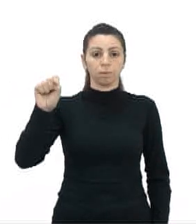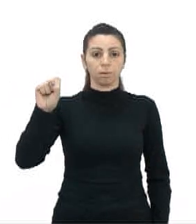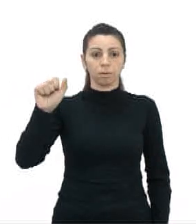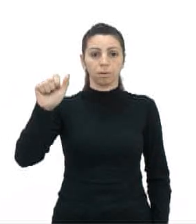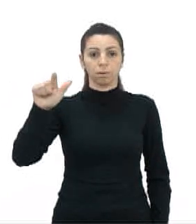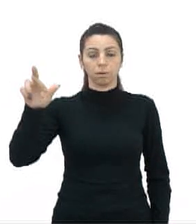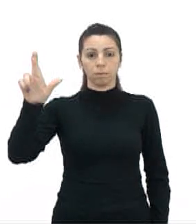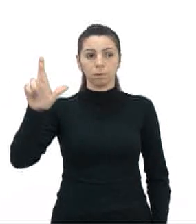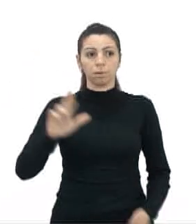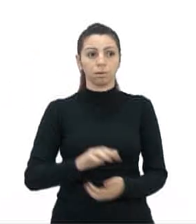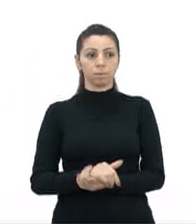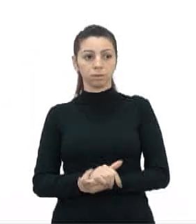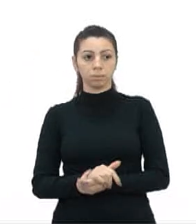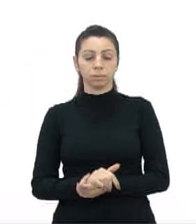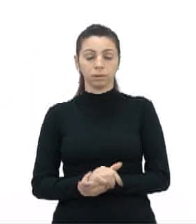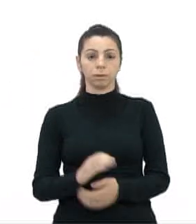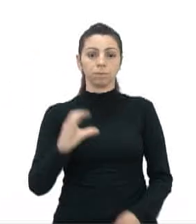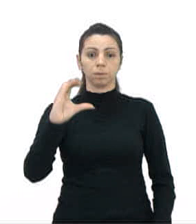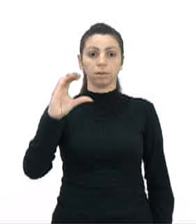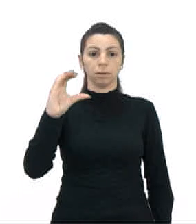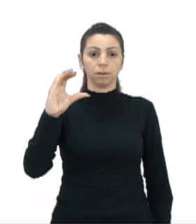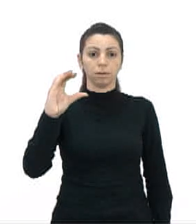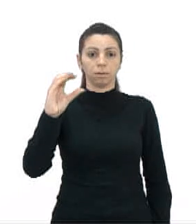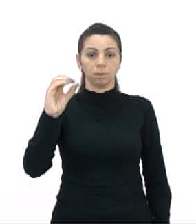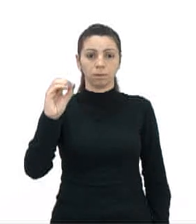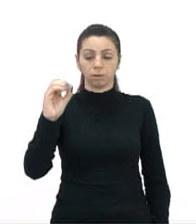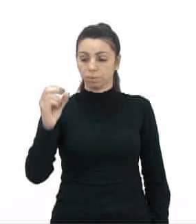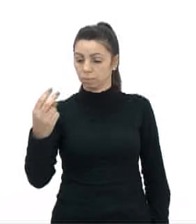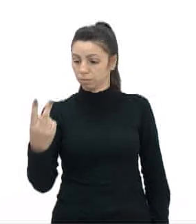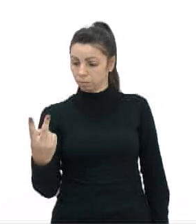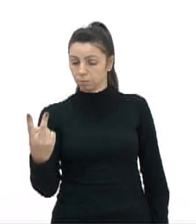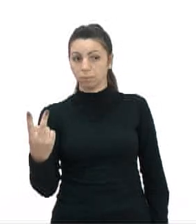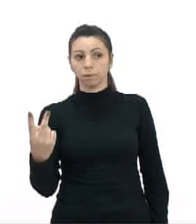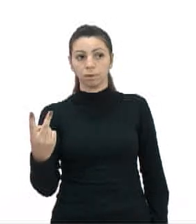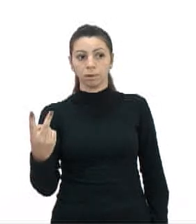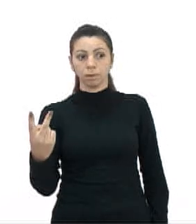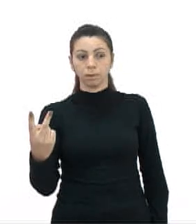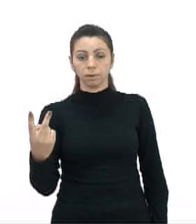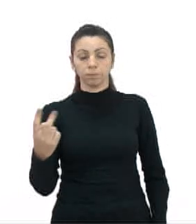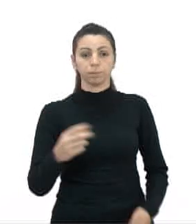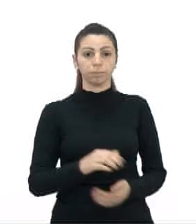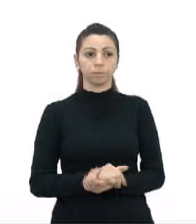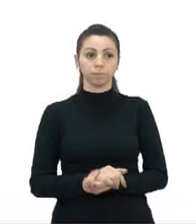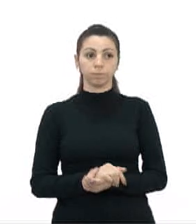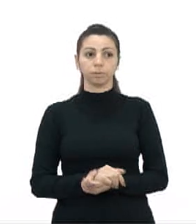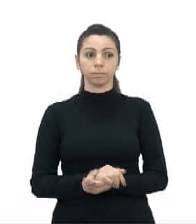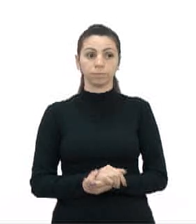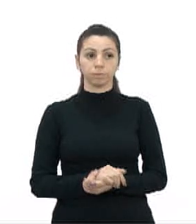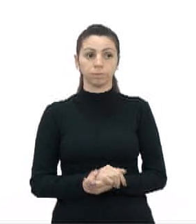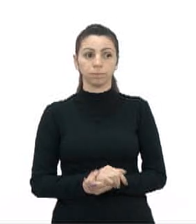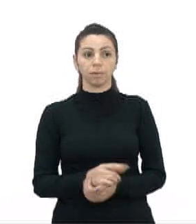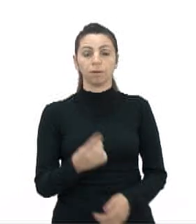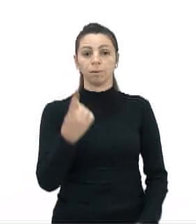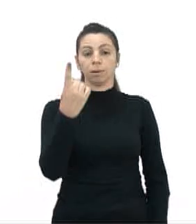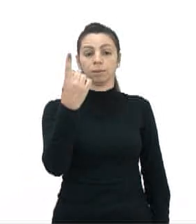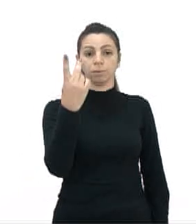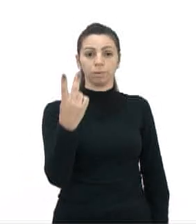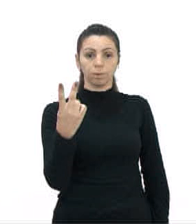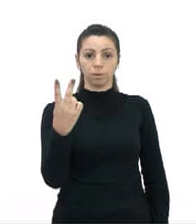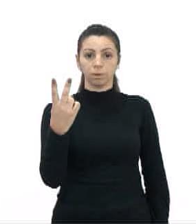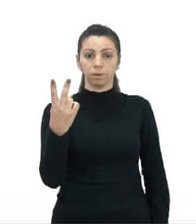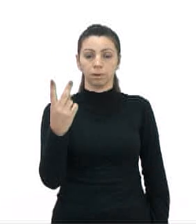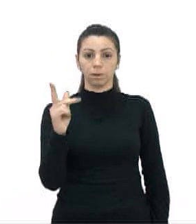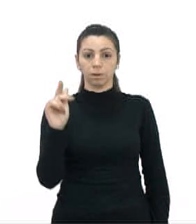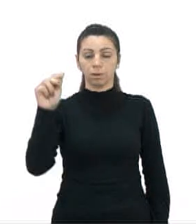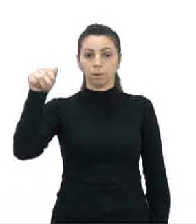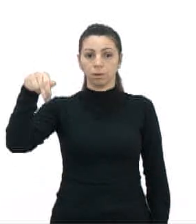Então, CO2, o carbono aparece uma vez, a massa molar dele aqui no dado do exercício é 12 gramas por mol, então 12.